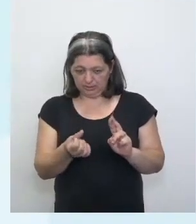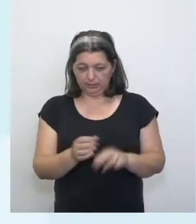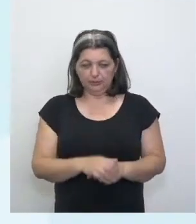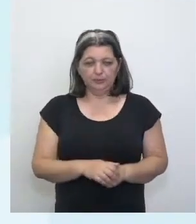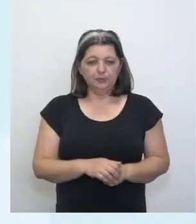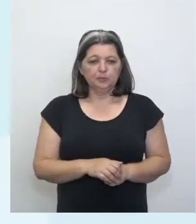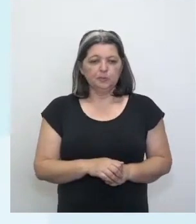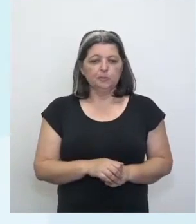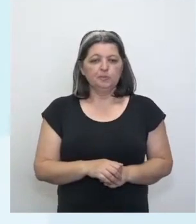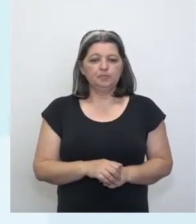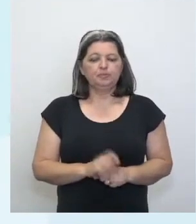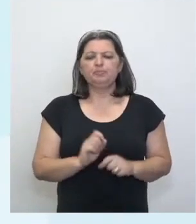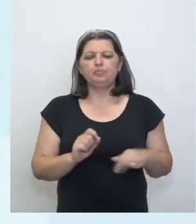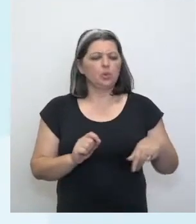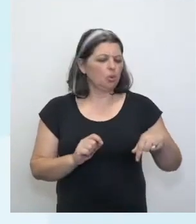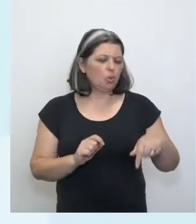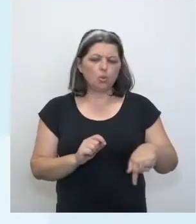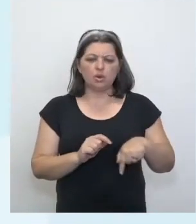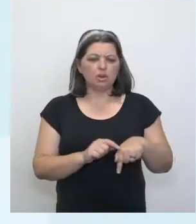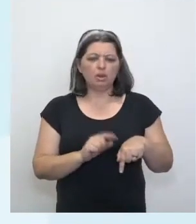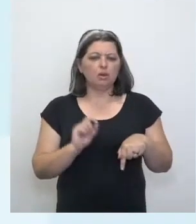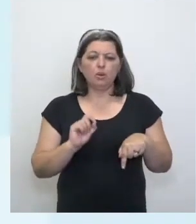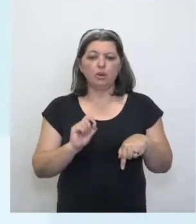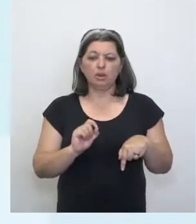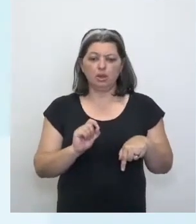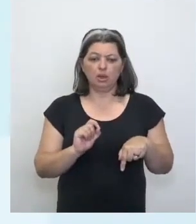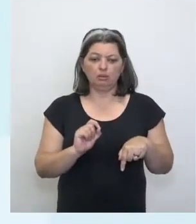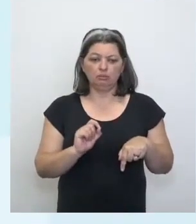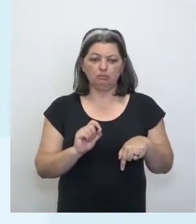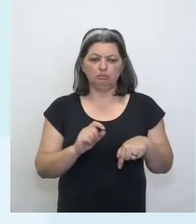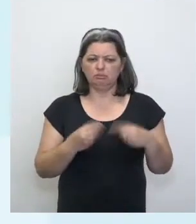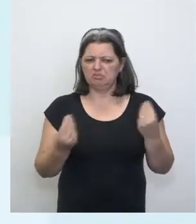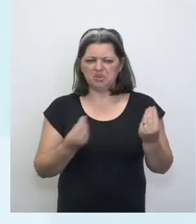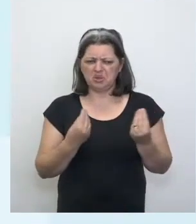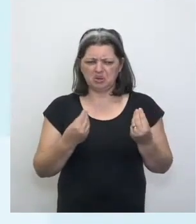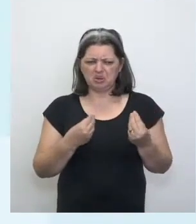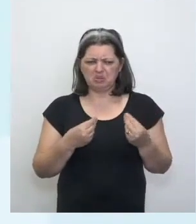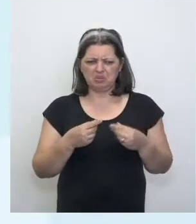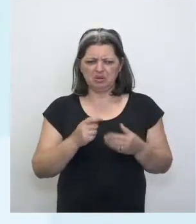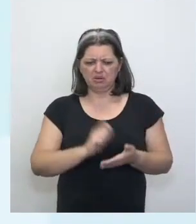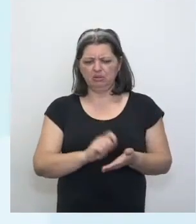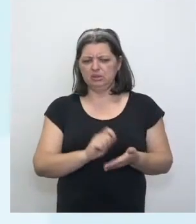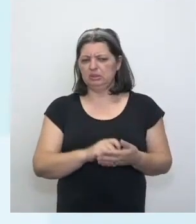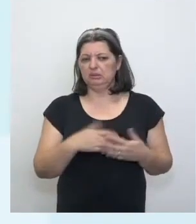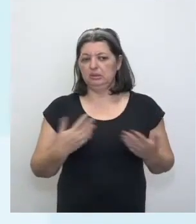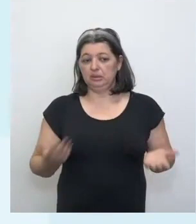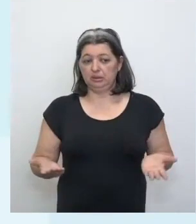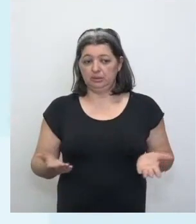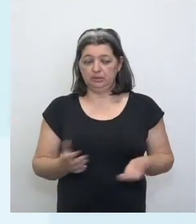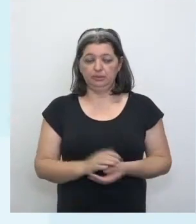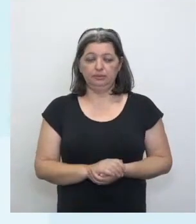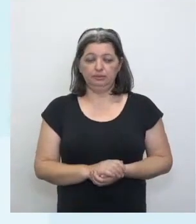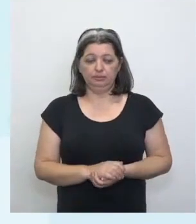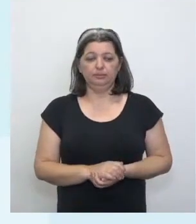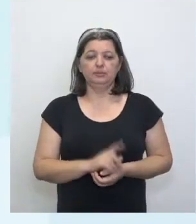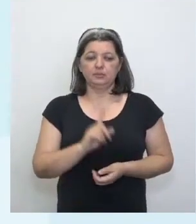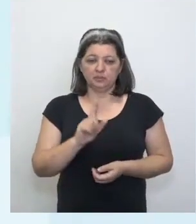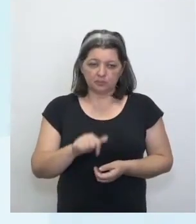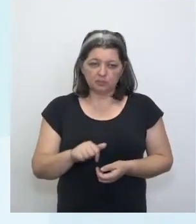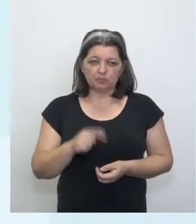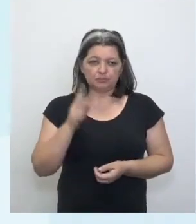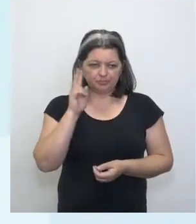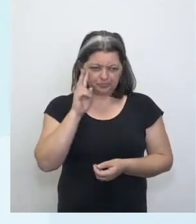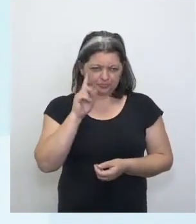q de x é um polinômio, então a gente tem que escrever ele. Aí você vai falar, como que eu vou escrever ele, professora? Lembra que o nosso polinômio inicial tinha